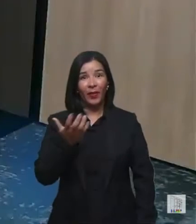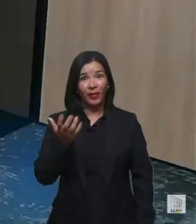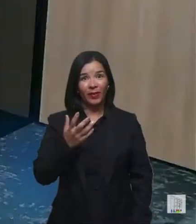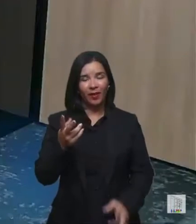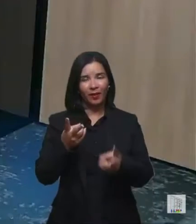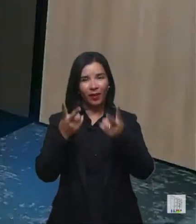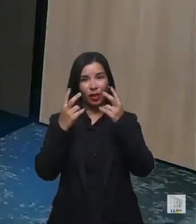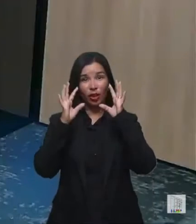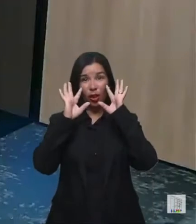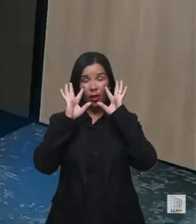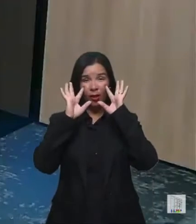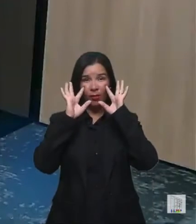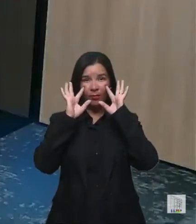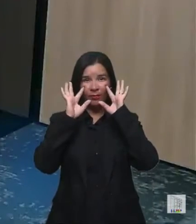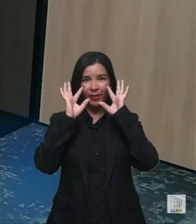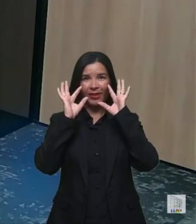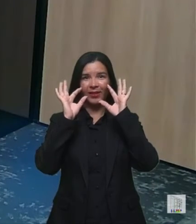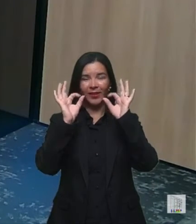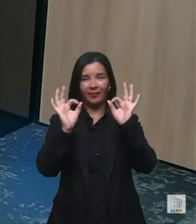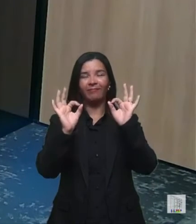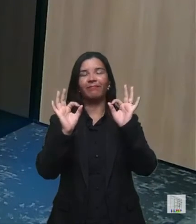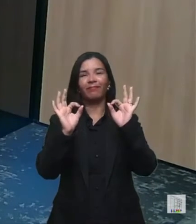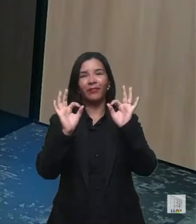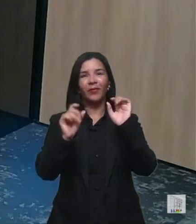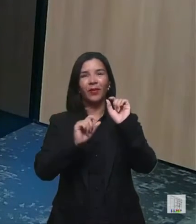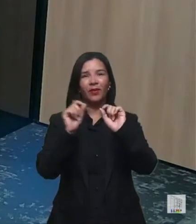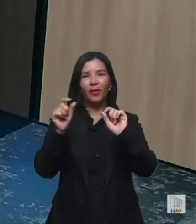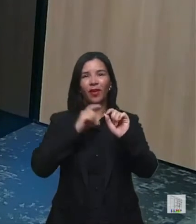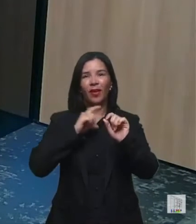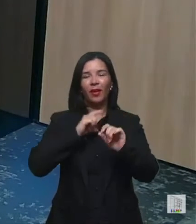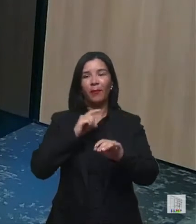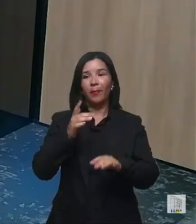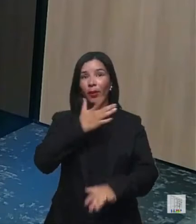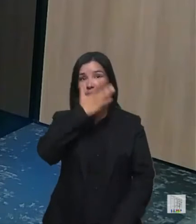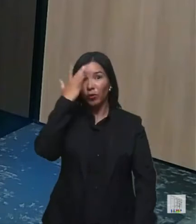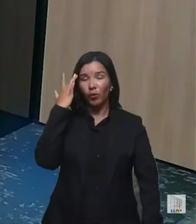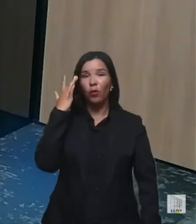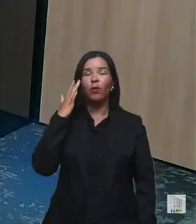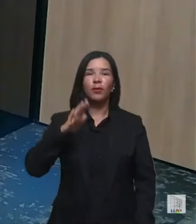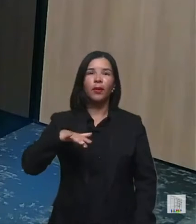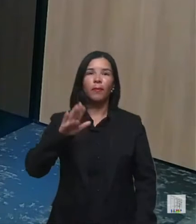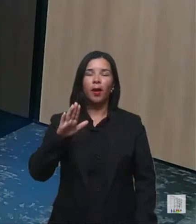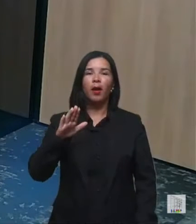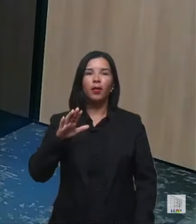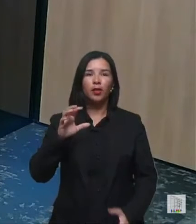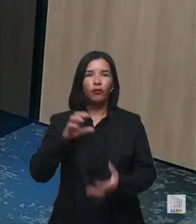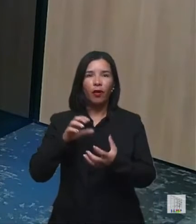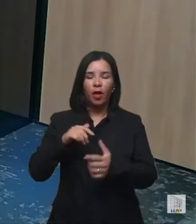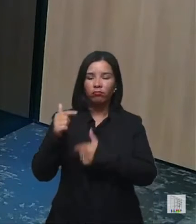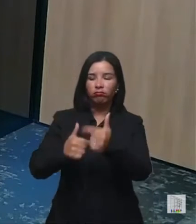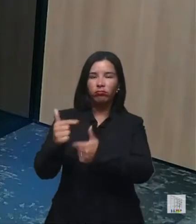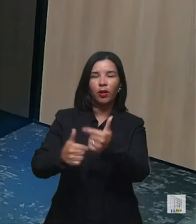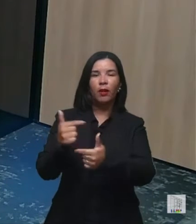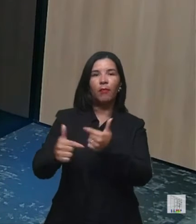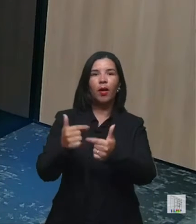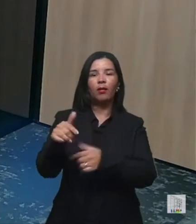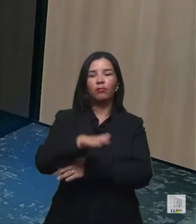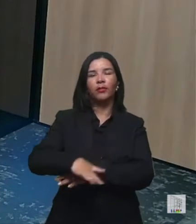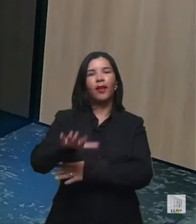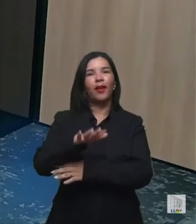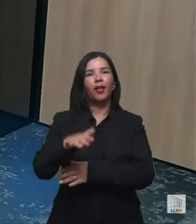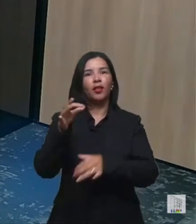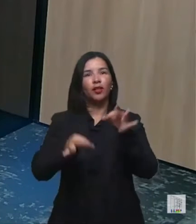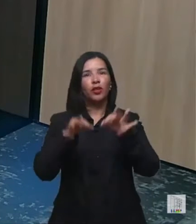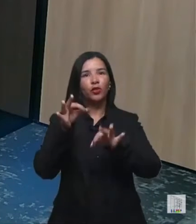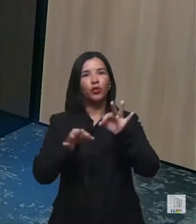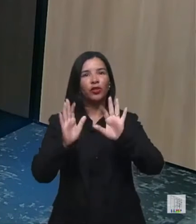observar, sobretudo aqueles que têm mais idade e que trabalham nesta área da justiça, como eu, há muitos